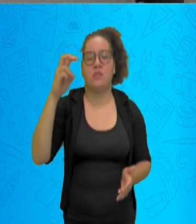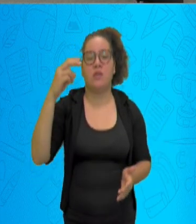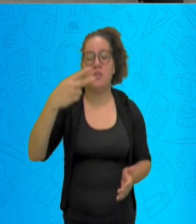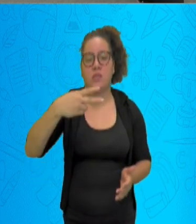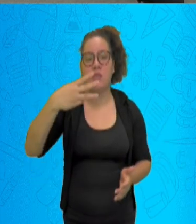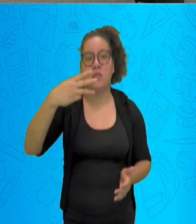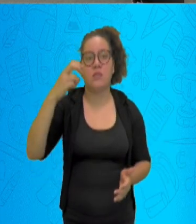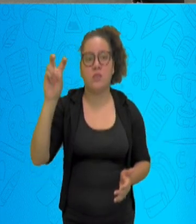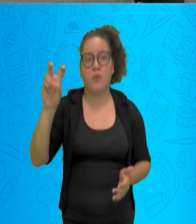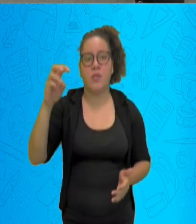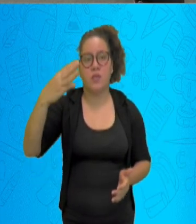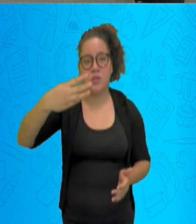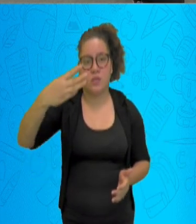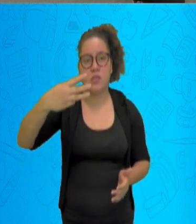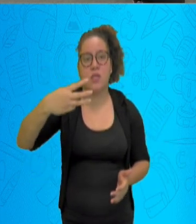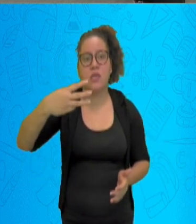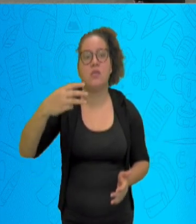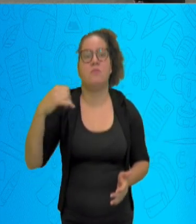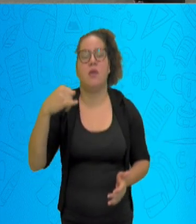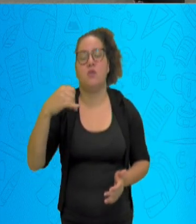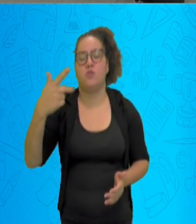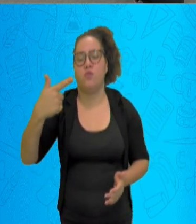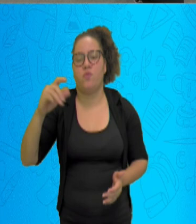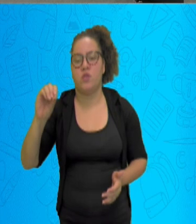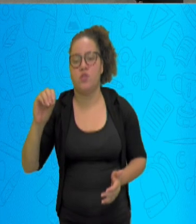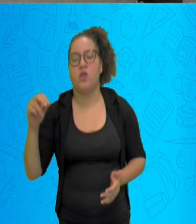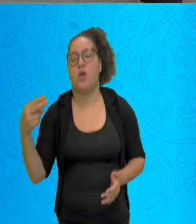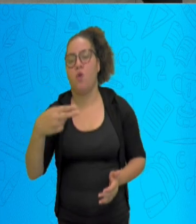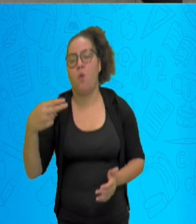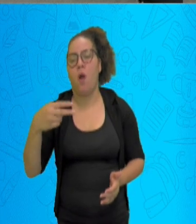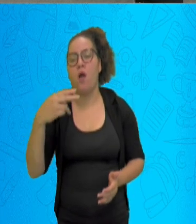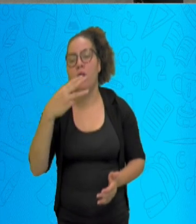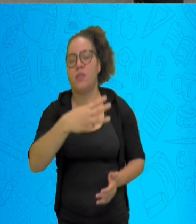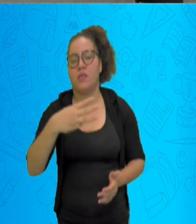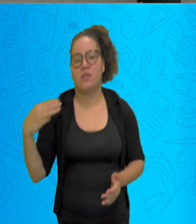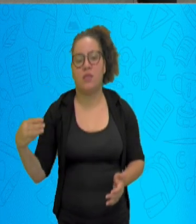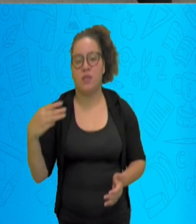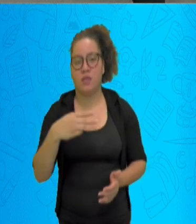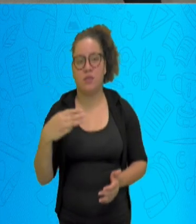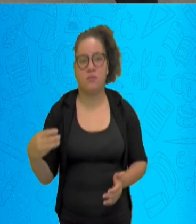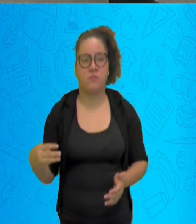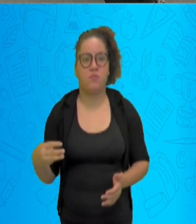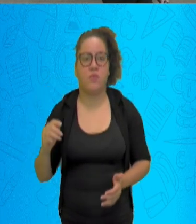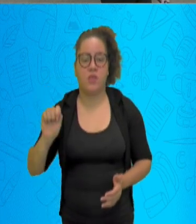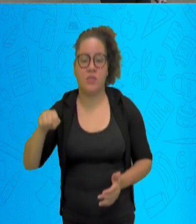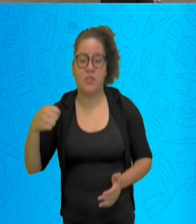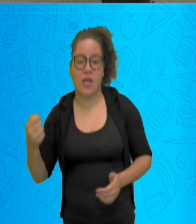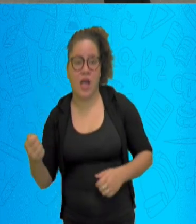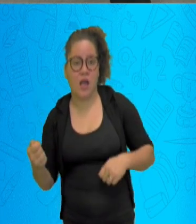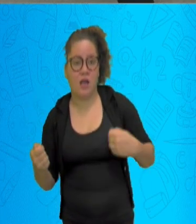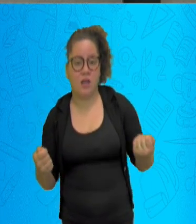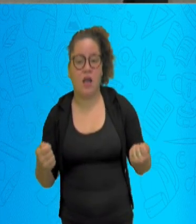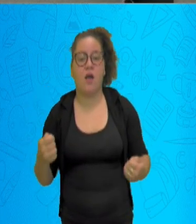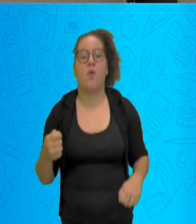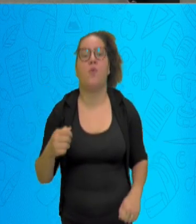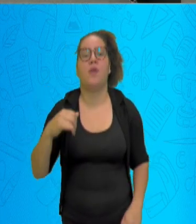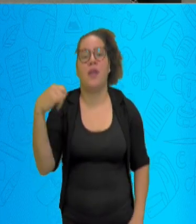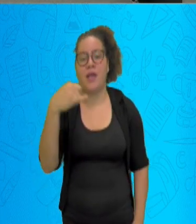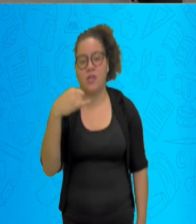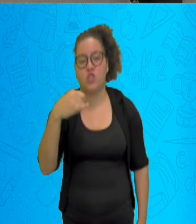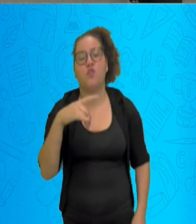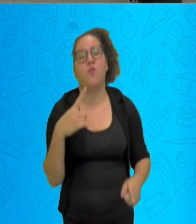20? É igual a 33, porém vai ser o sinal negativo por causa do